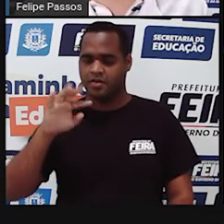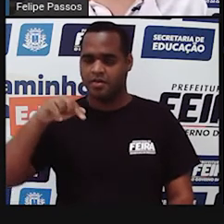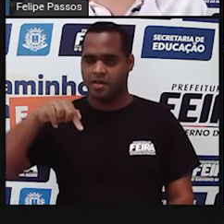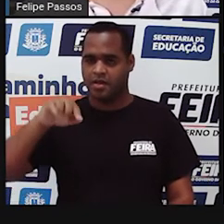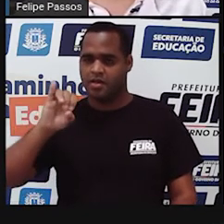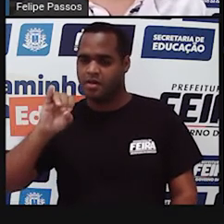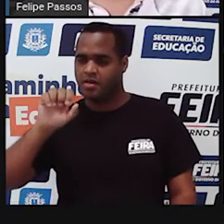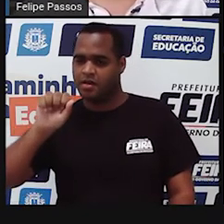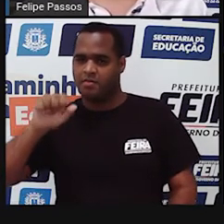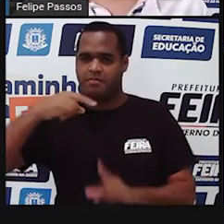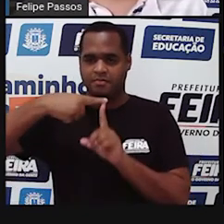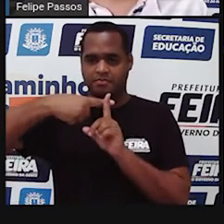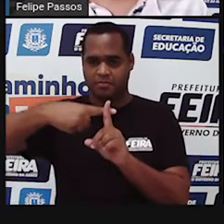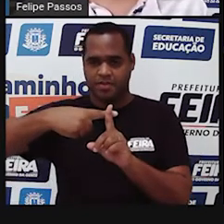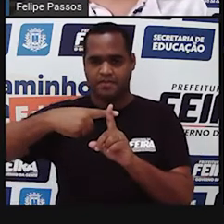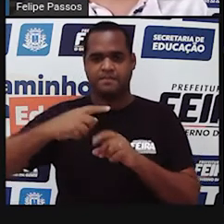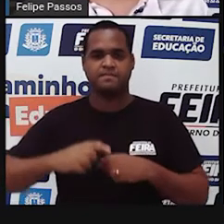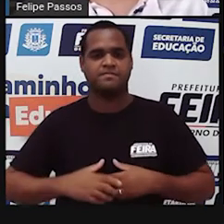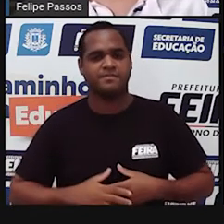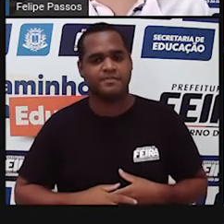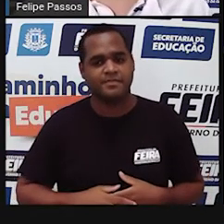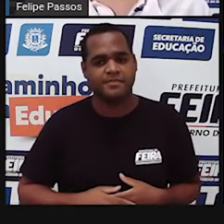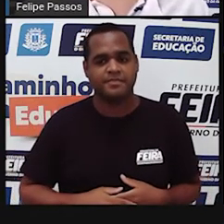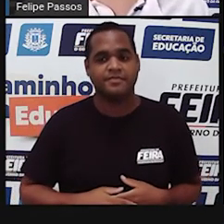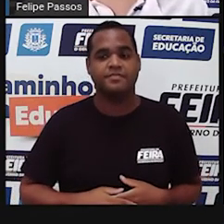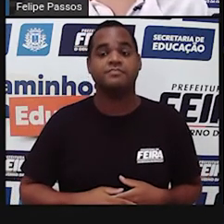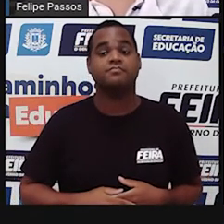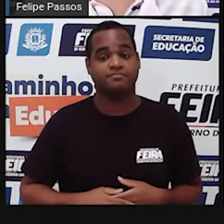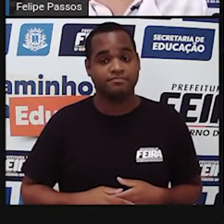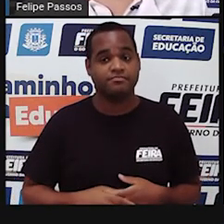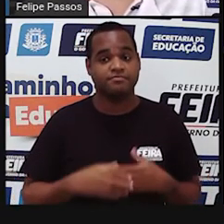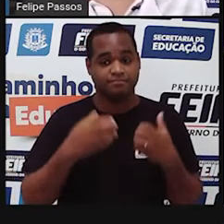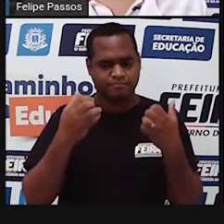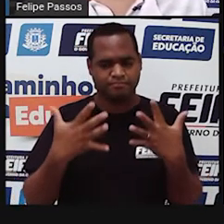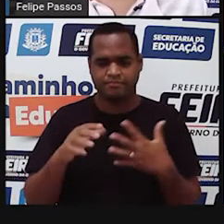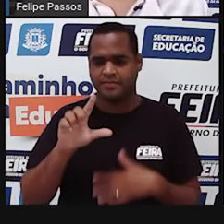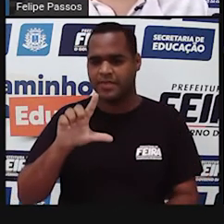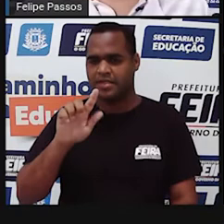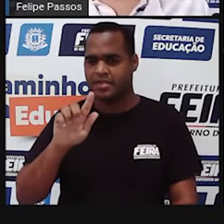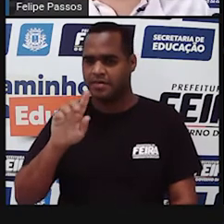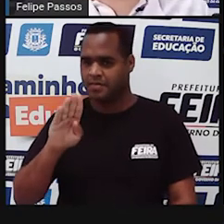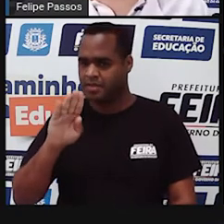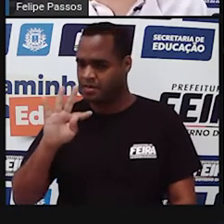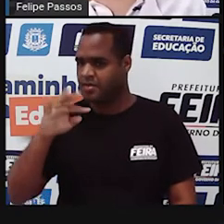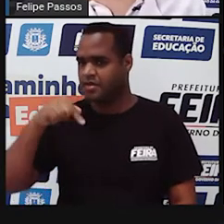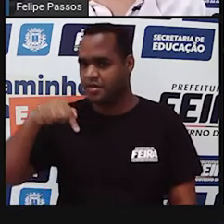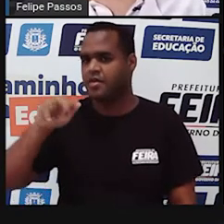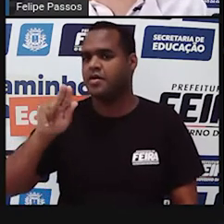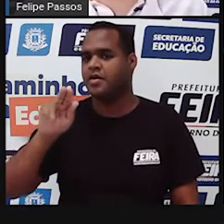população LGBTQIA+, né? Essa pessoa ela não segue o padrão